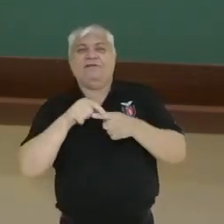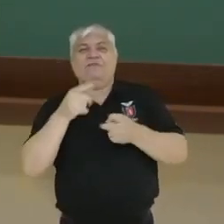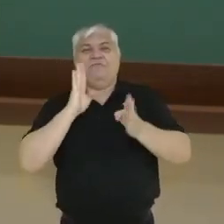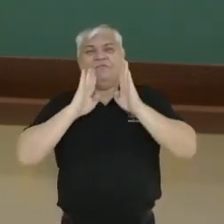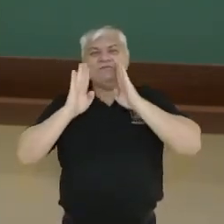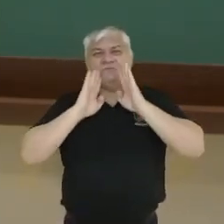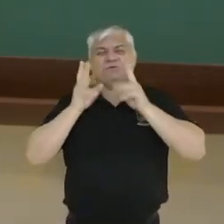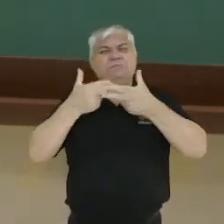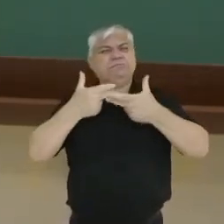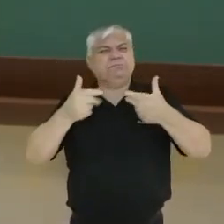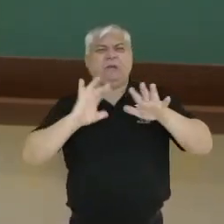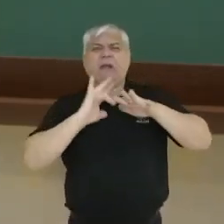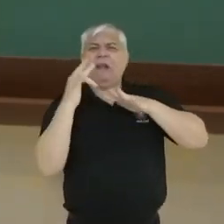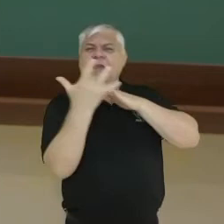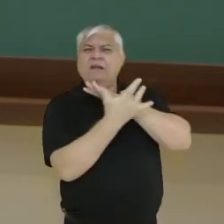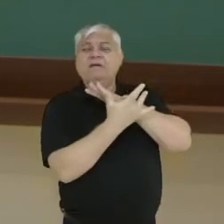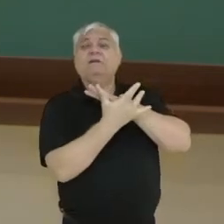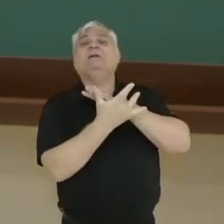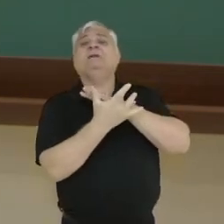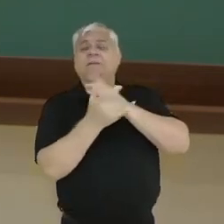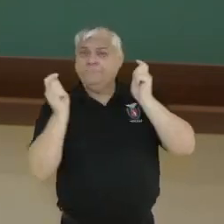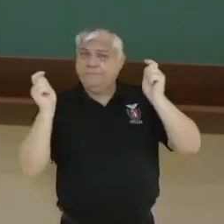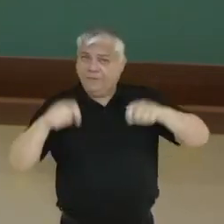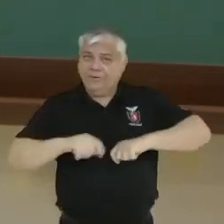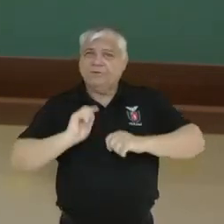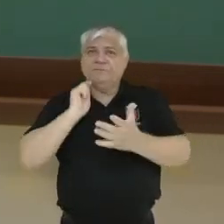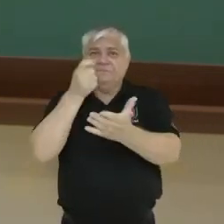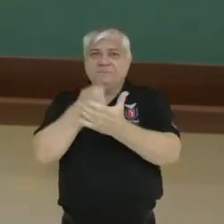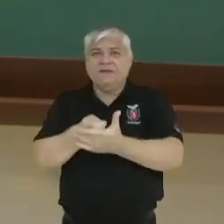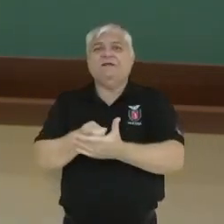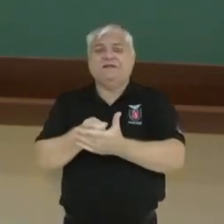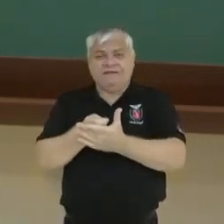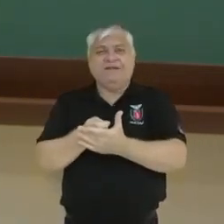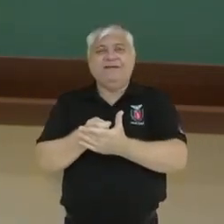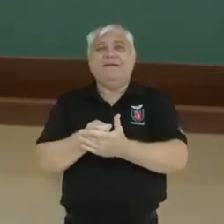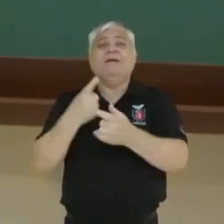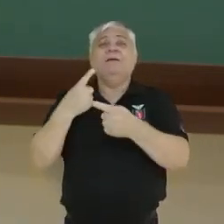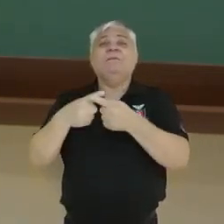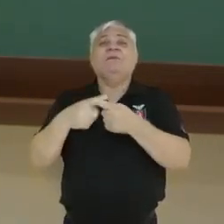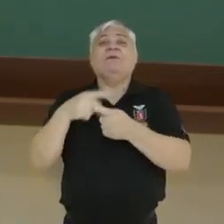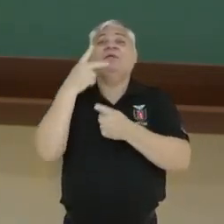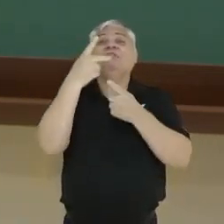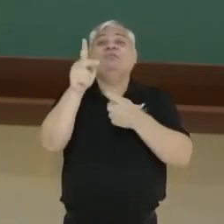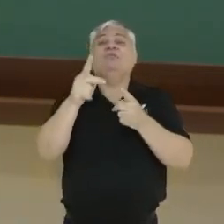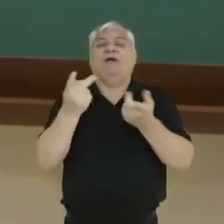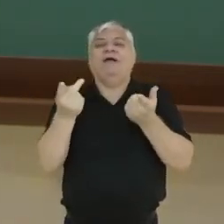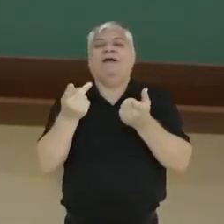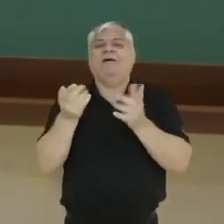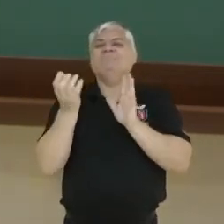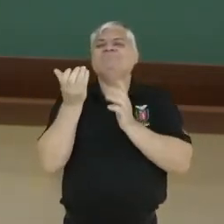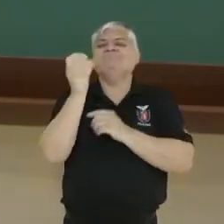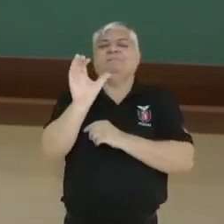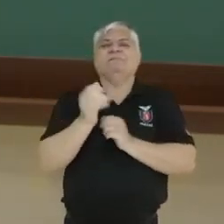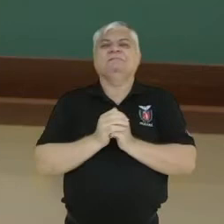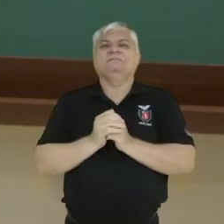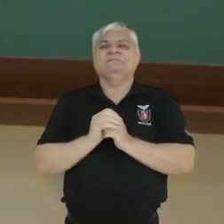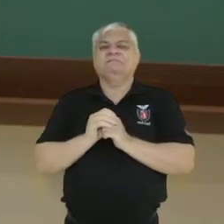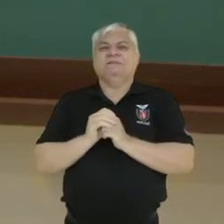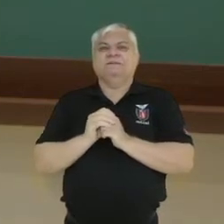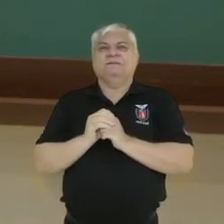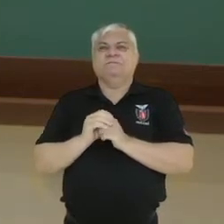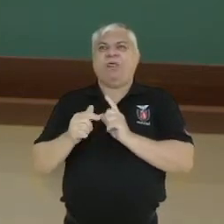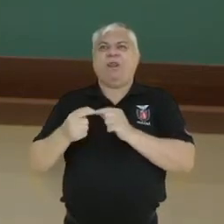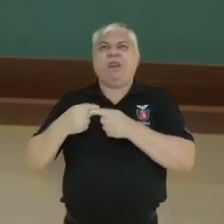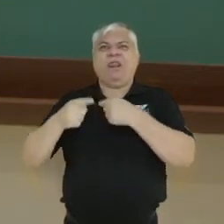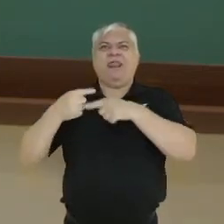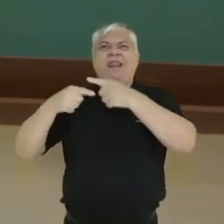e outras redes sociais, você pode pagar um valor para aquela sua publicação ter mais visualizações. Você sempre